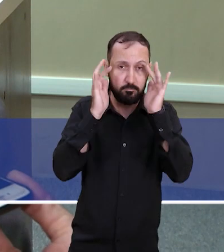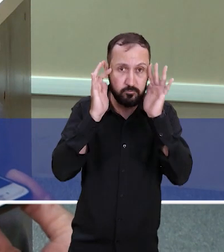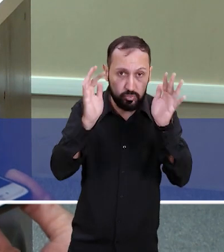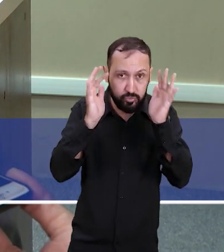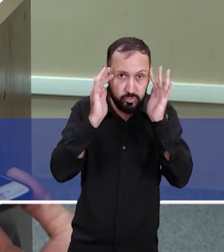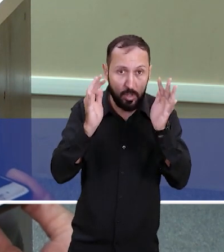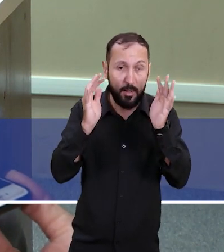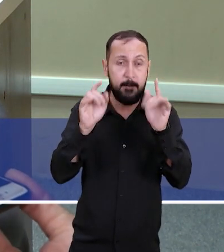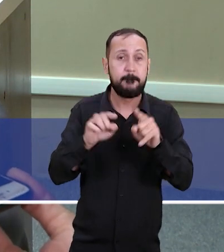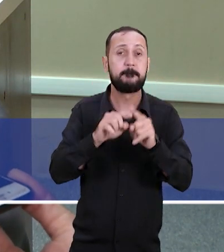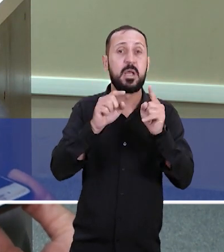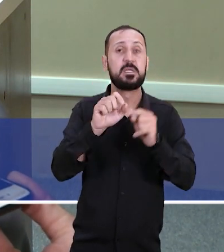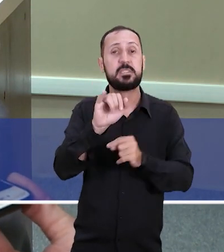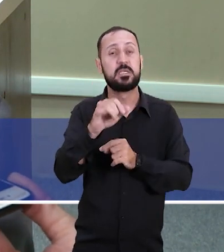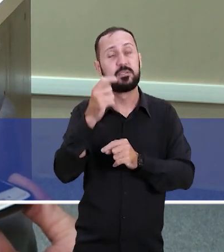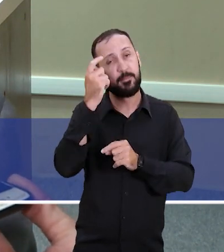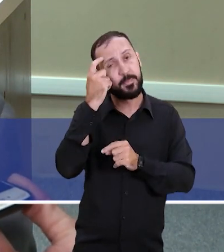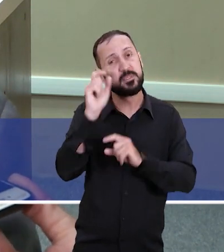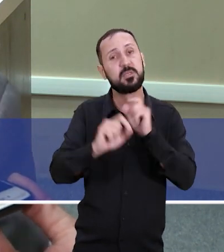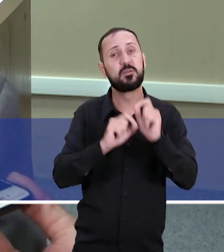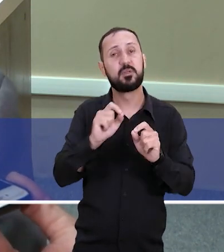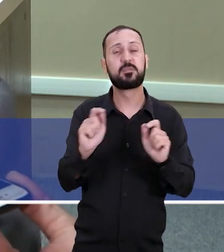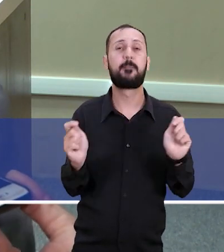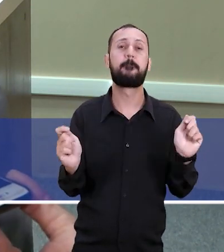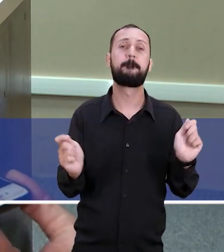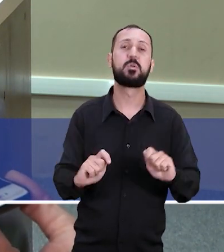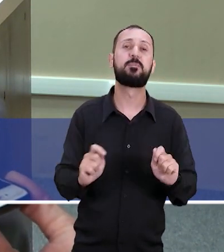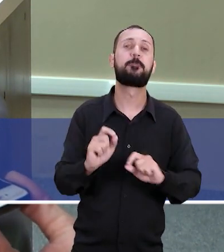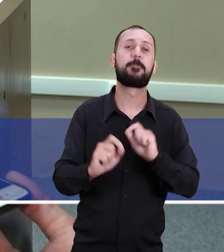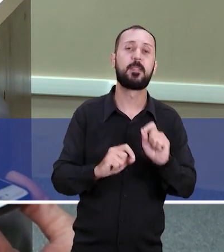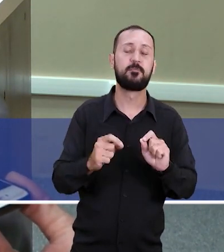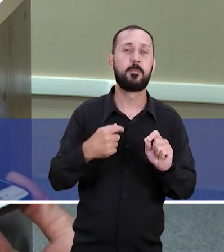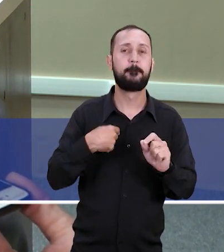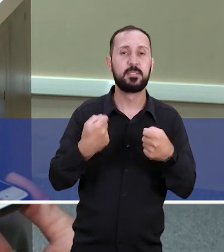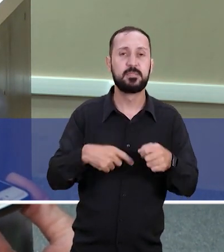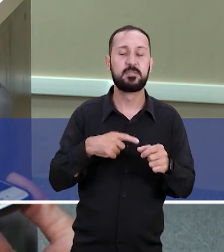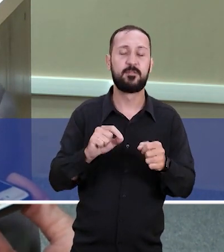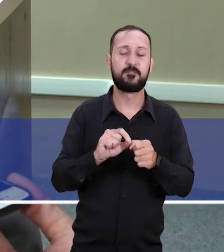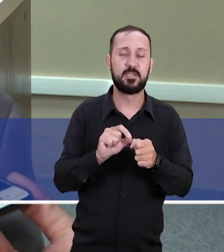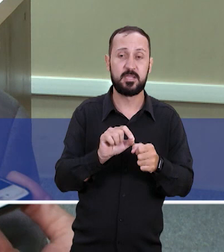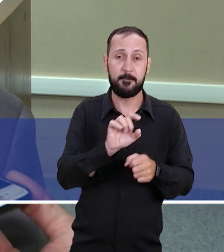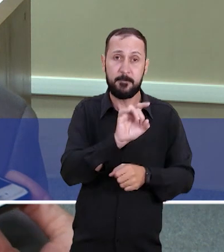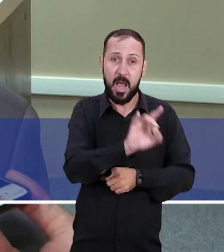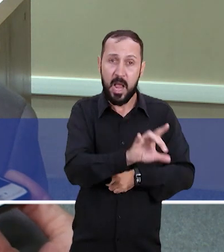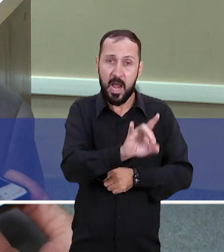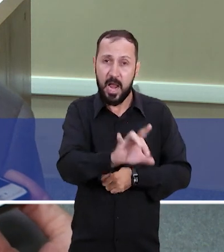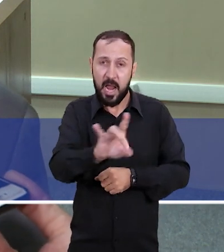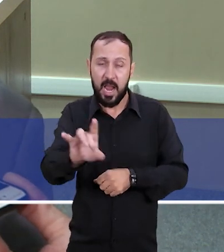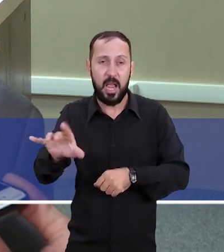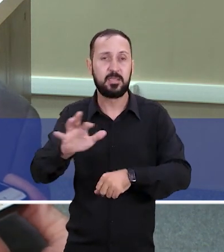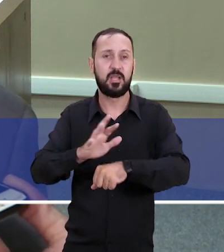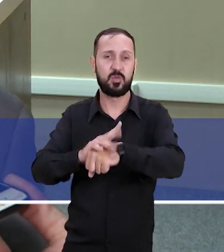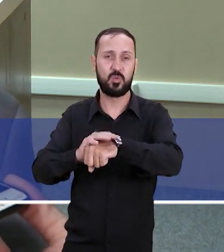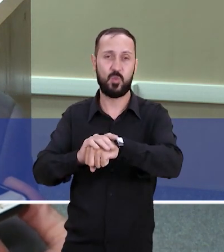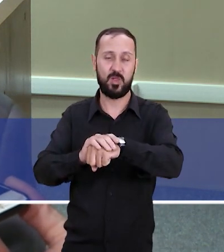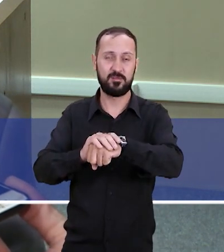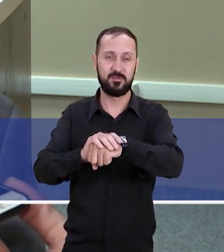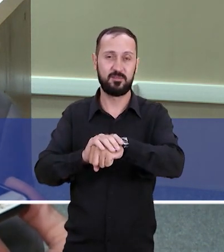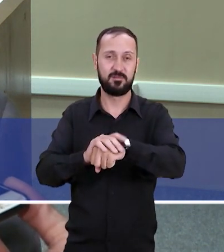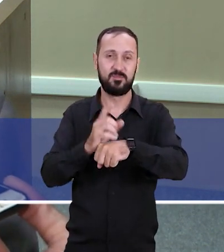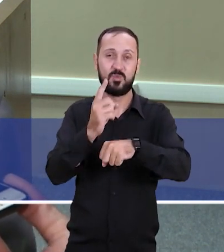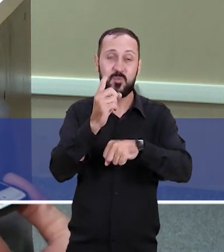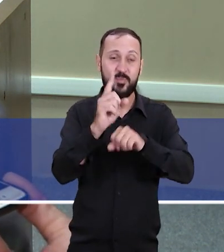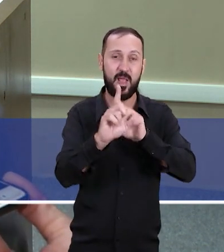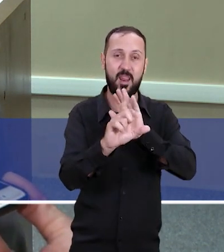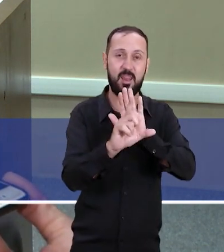para o transtorno do espectro autista, se nós imaginássemos essa possibilidade, eu teria que editar para cada patologia